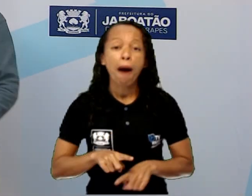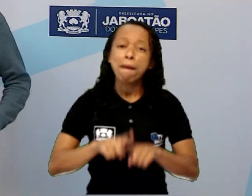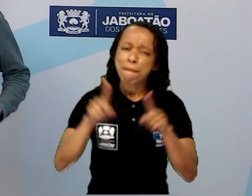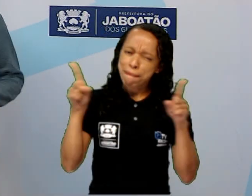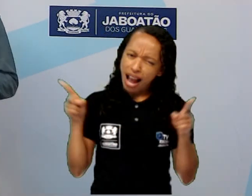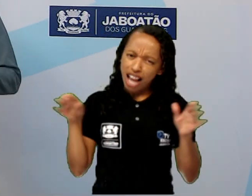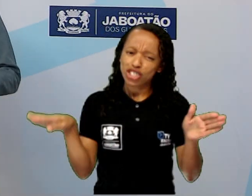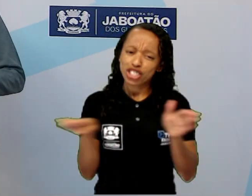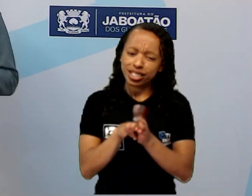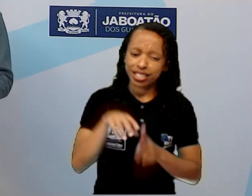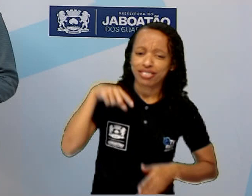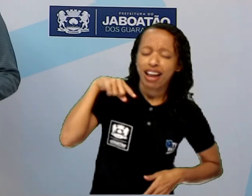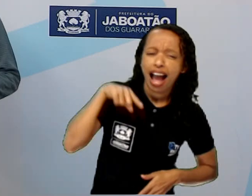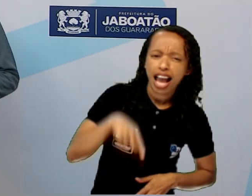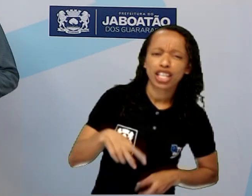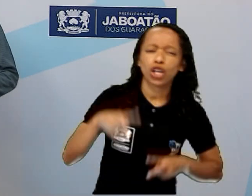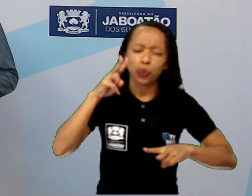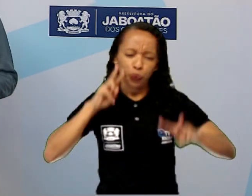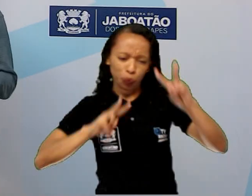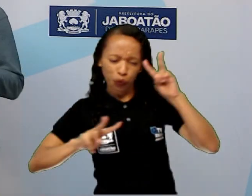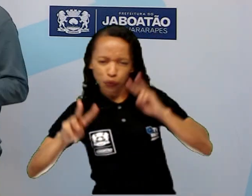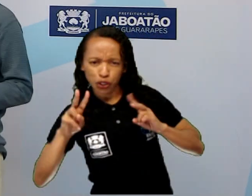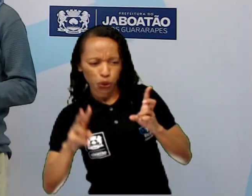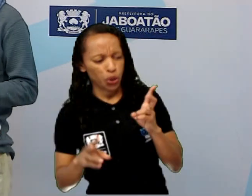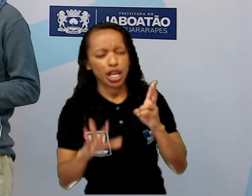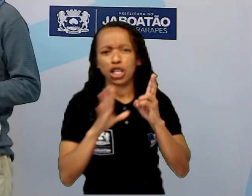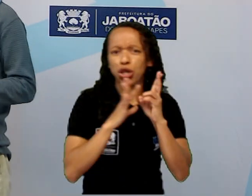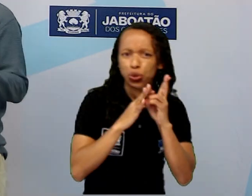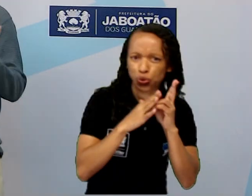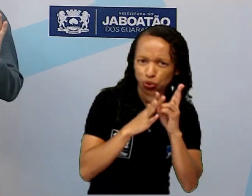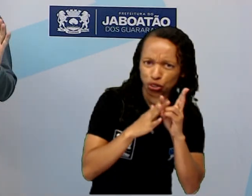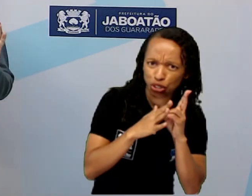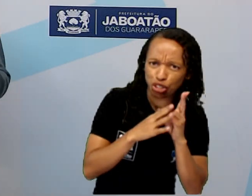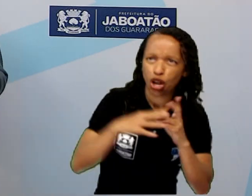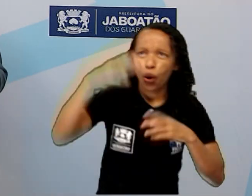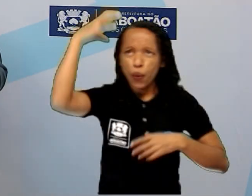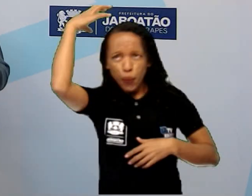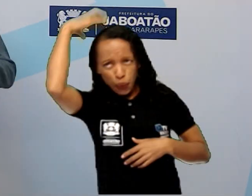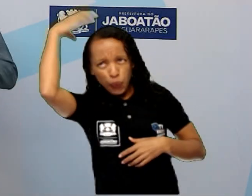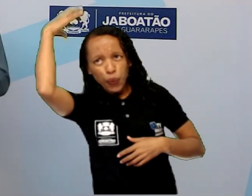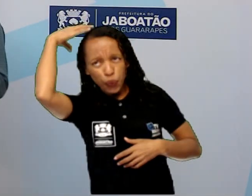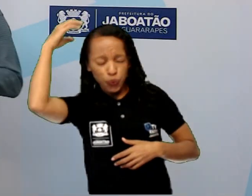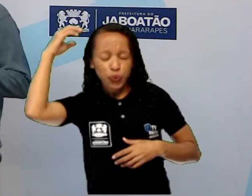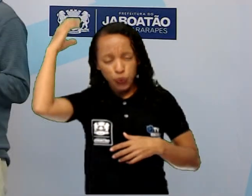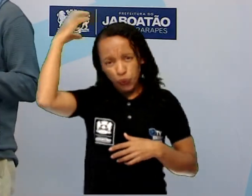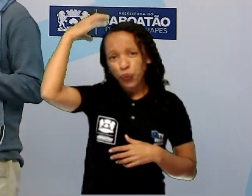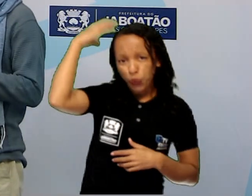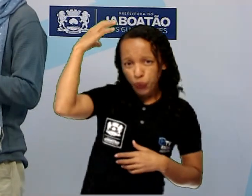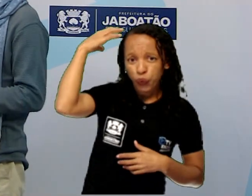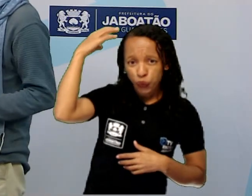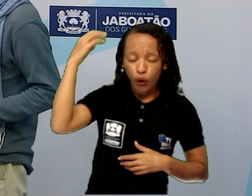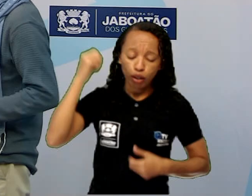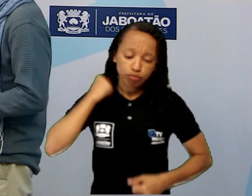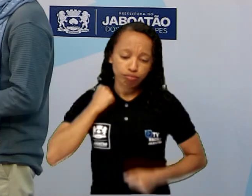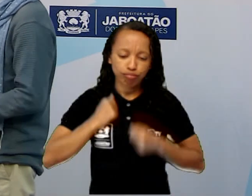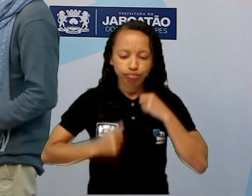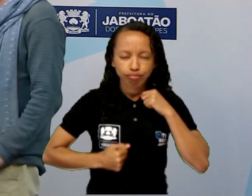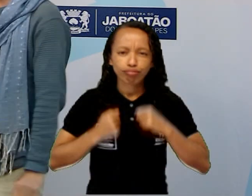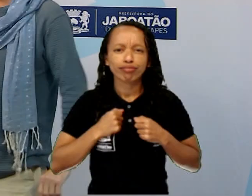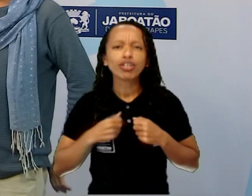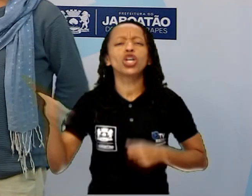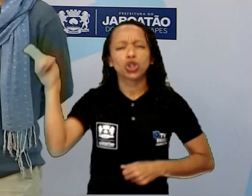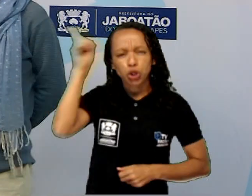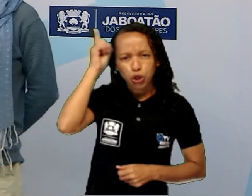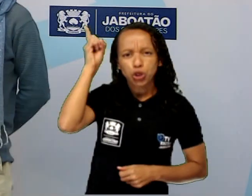rios, aos mares, e aí tinham esse hábito. E a gente herdou isso deles, porque senão ia ser complicado, né? E também a gente herdou as